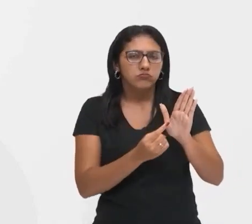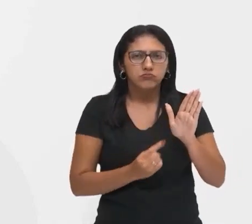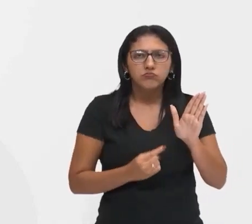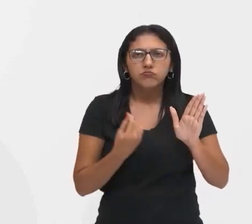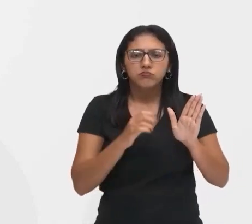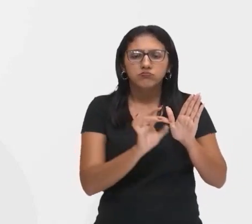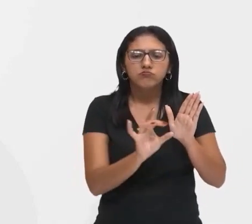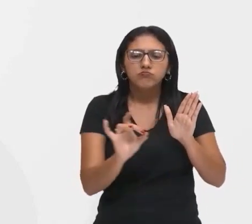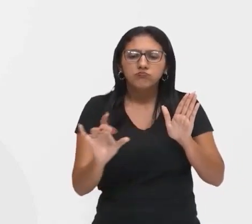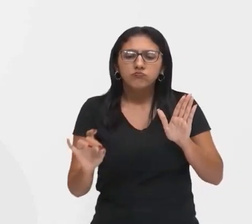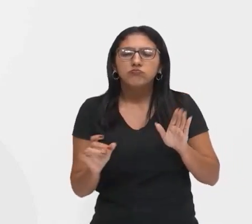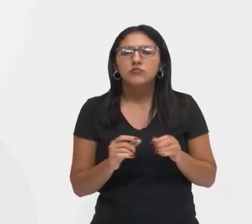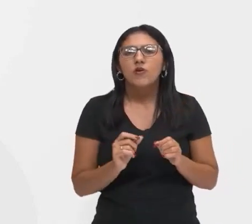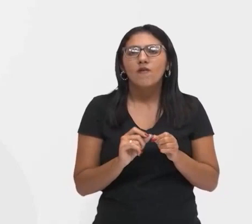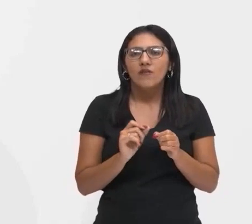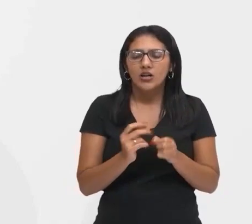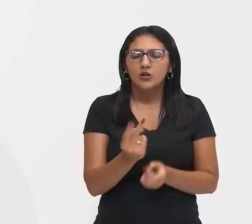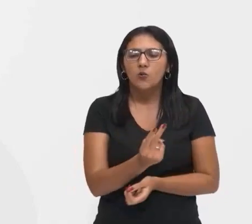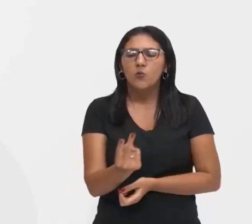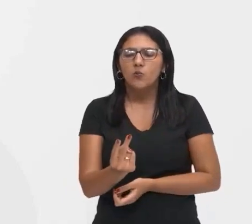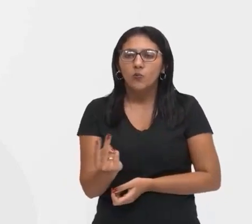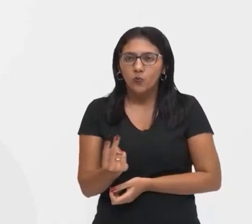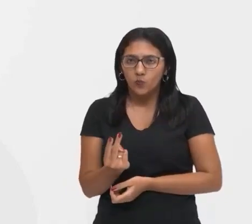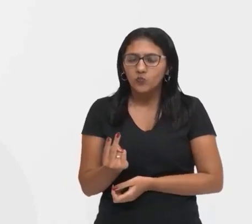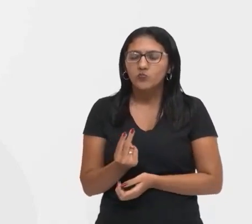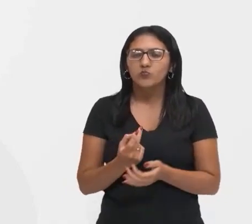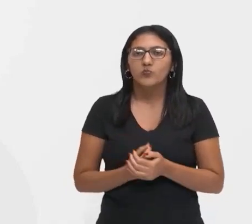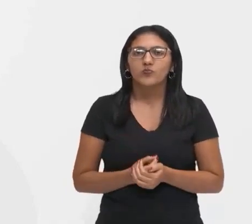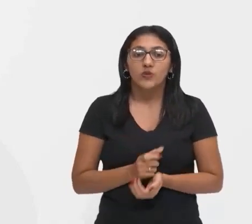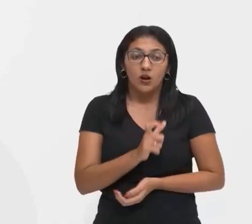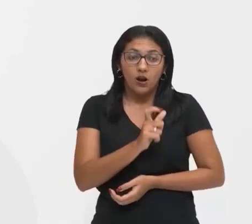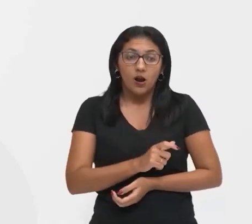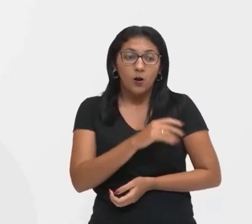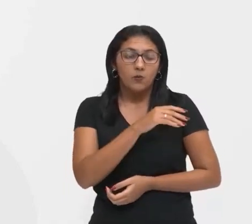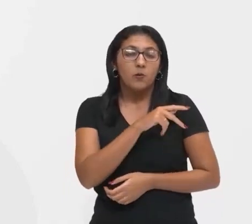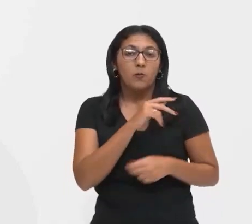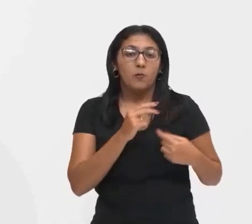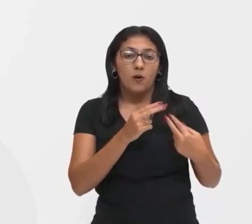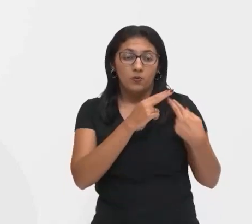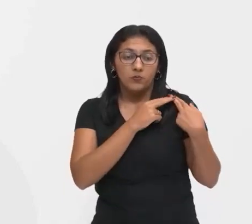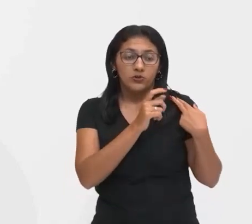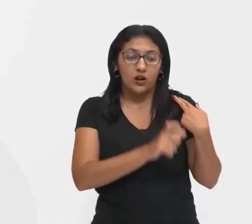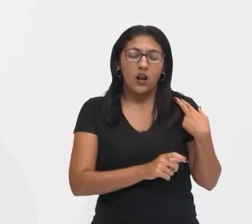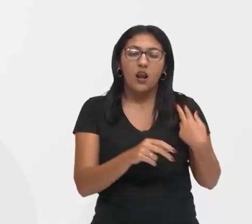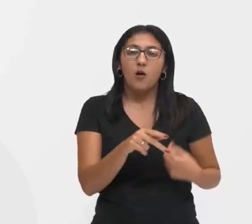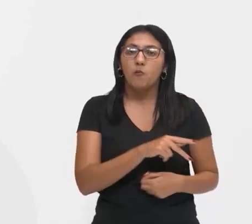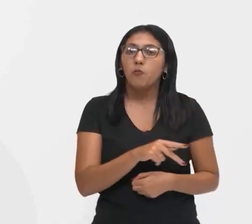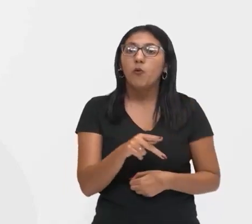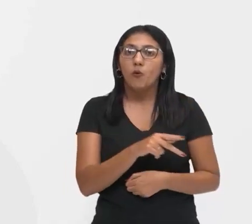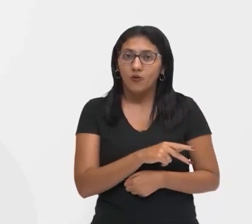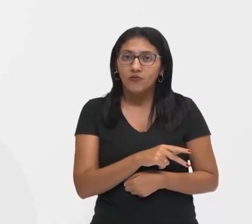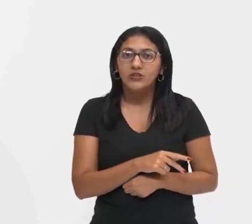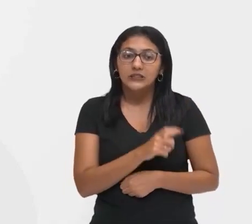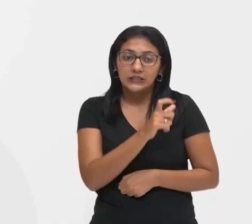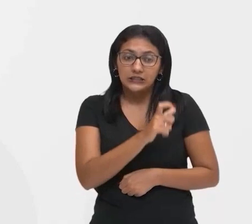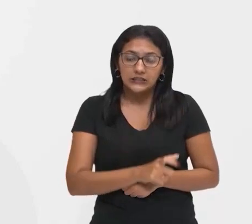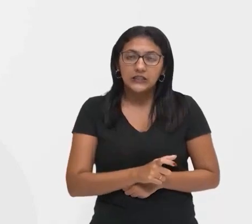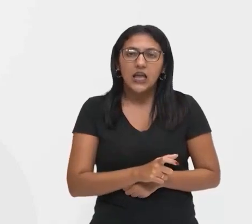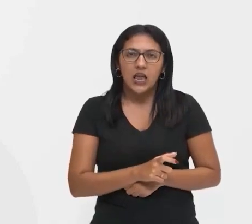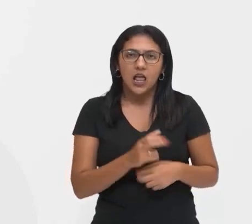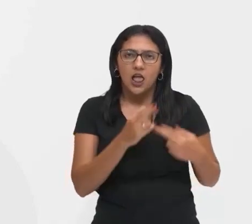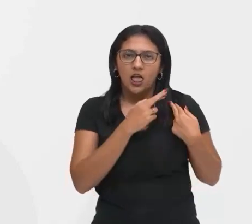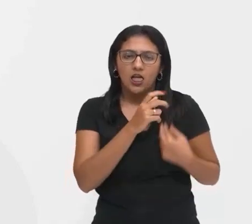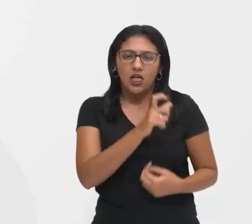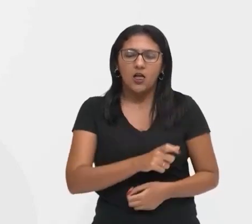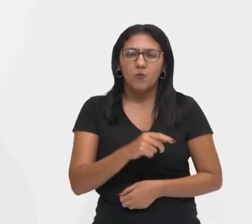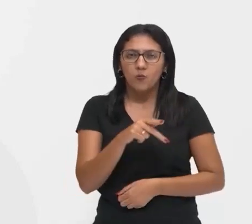eles realizem, tá? Então, o professor ele vai organizar, porque o professor, o mediador, né, na sala de